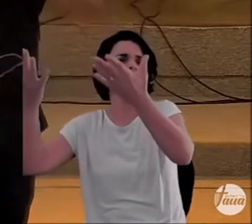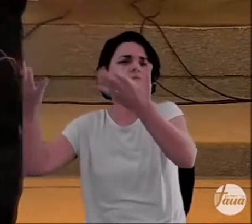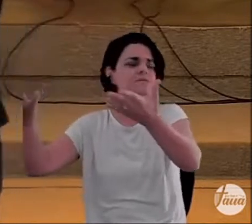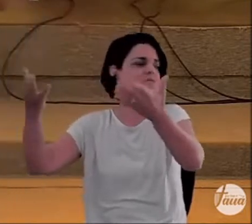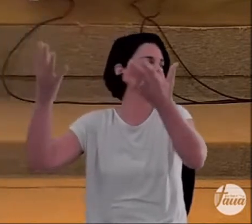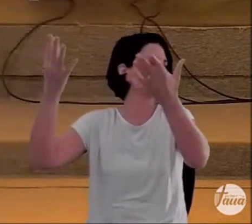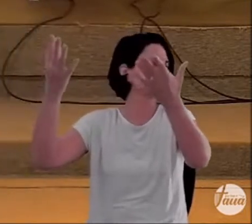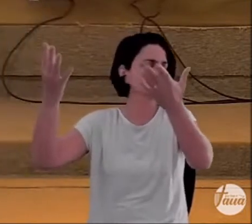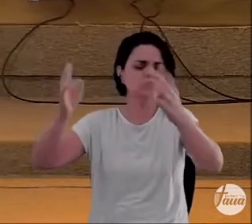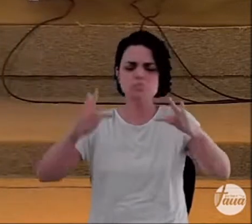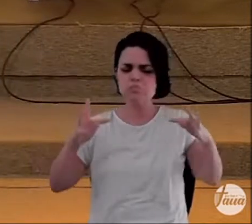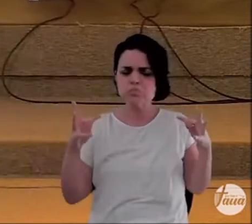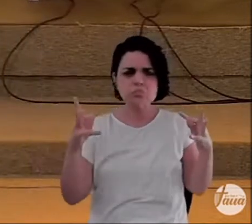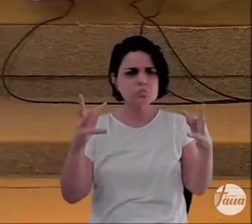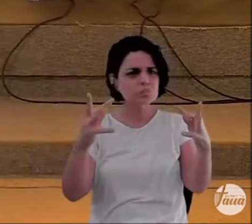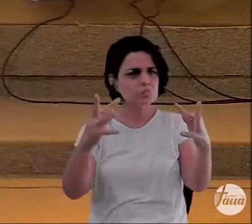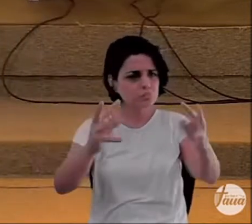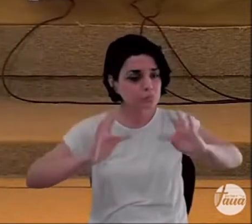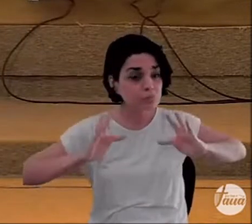Que irmã Ilma não esteja me vendo aqui.